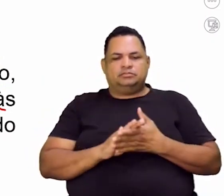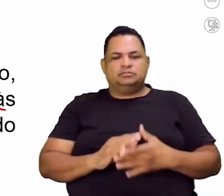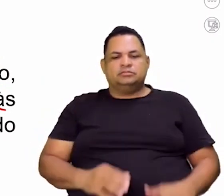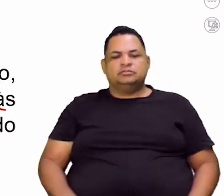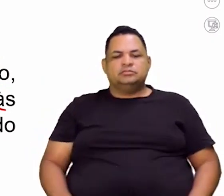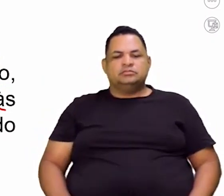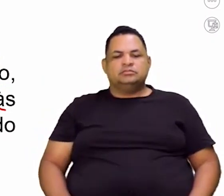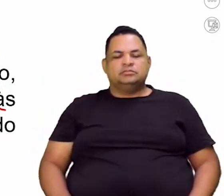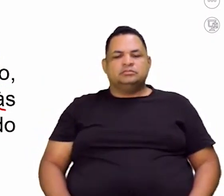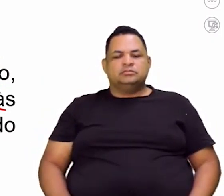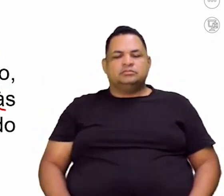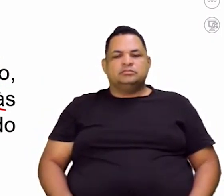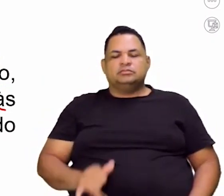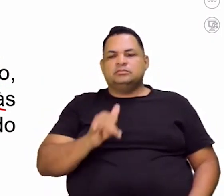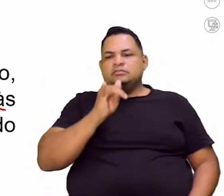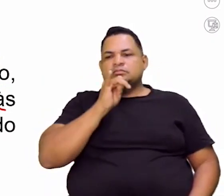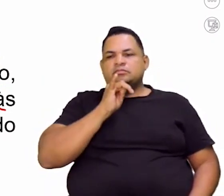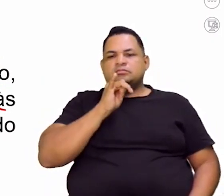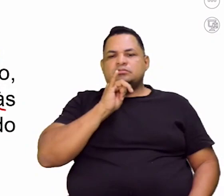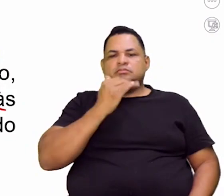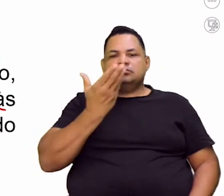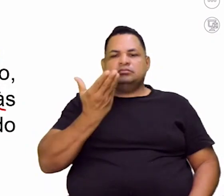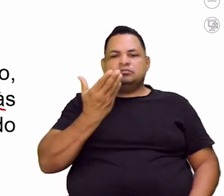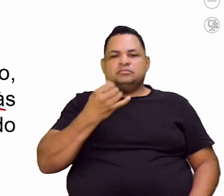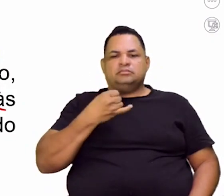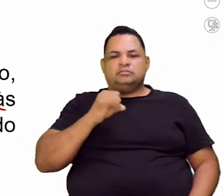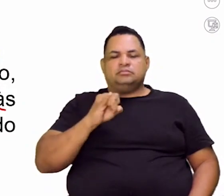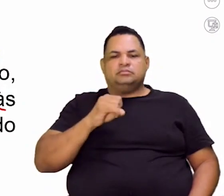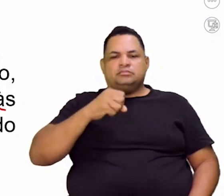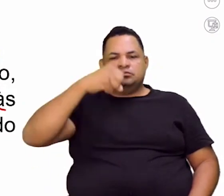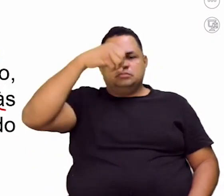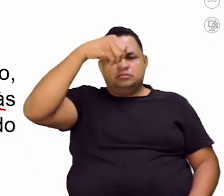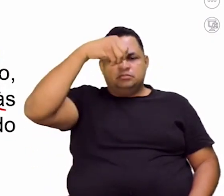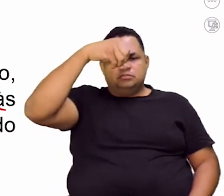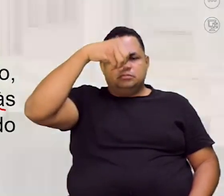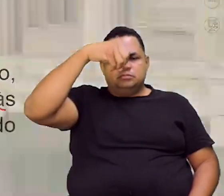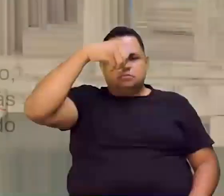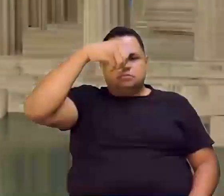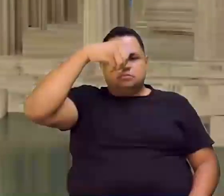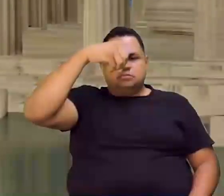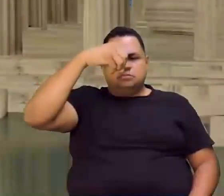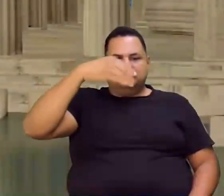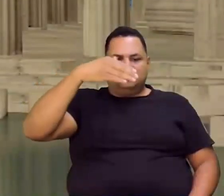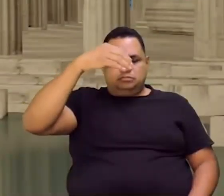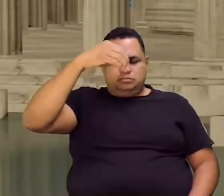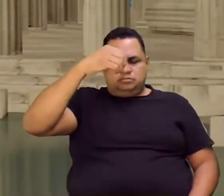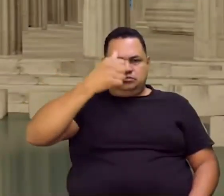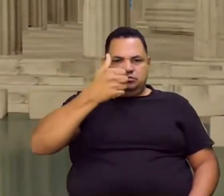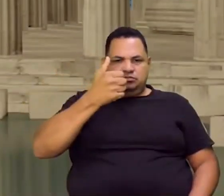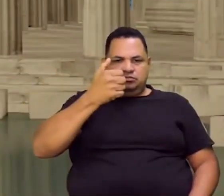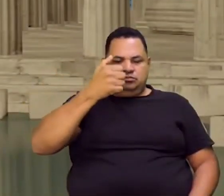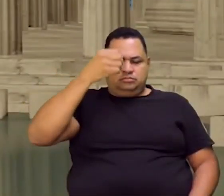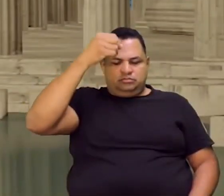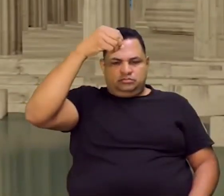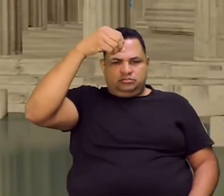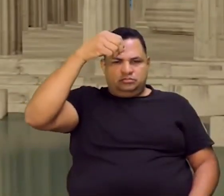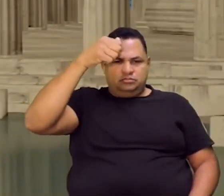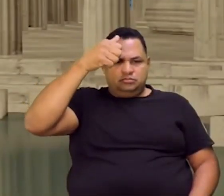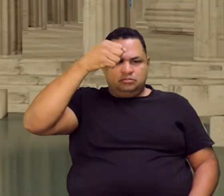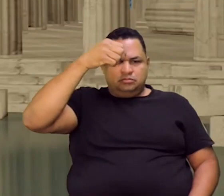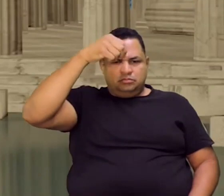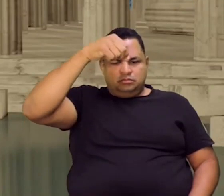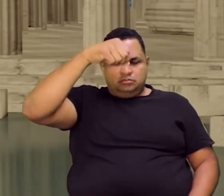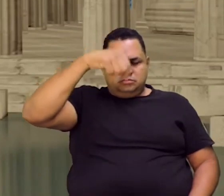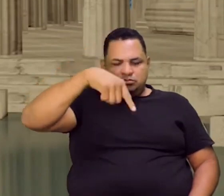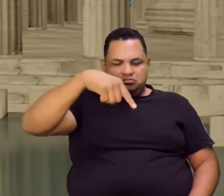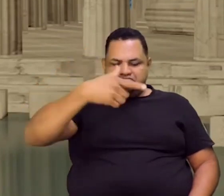também. Por exemplo, olha só, gente, se eu jogar esse pincel daqui de cima, ele pode cair no meu pé, eu